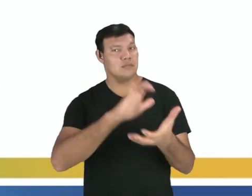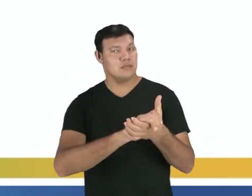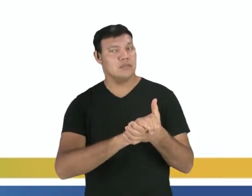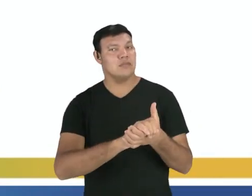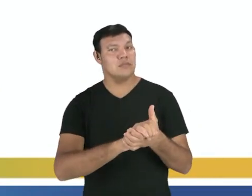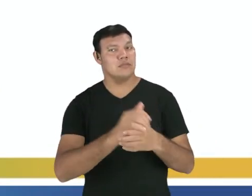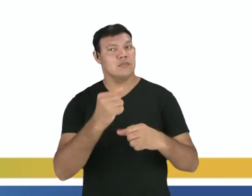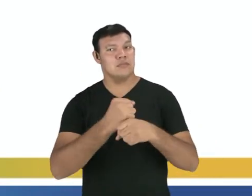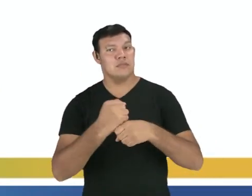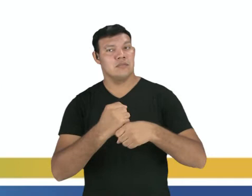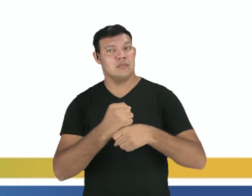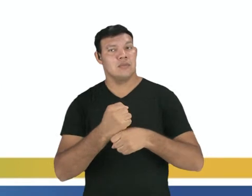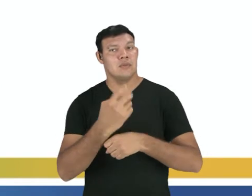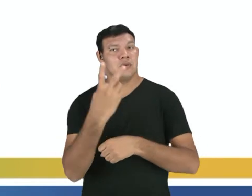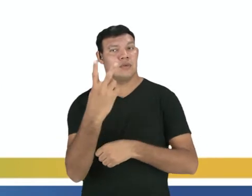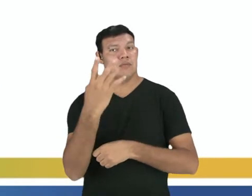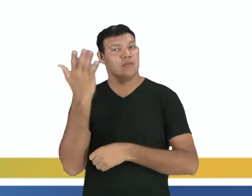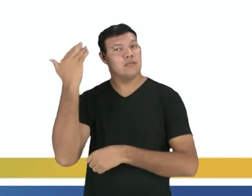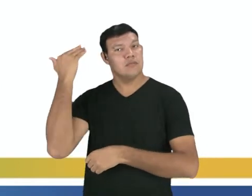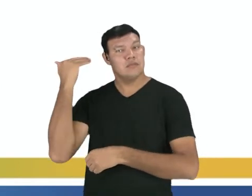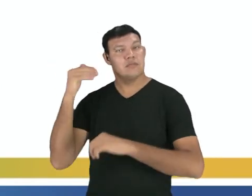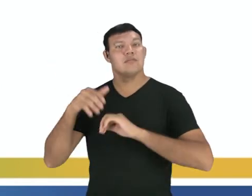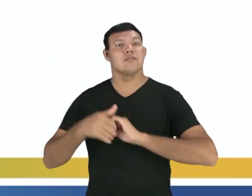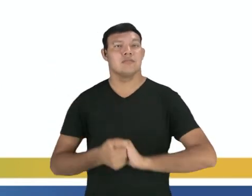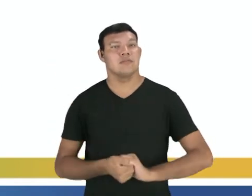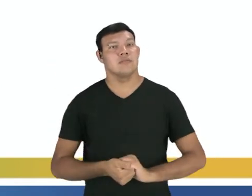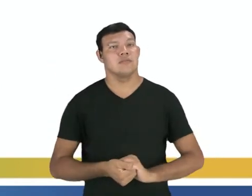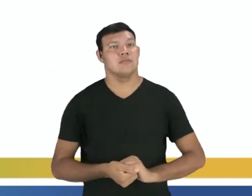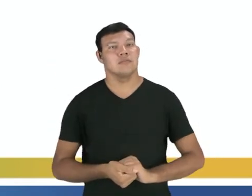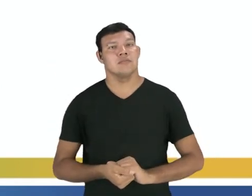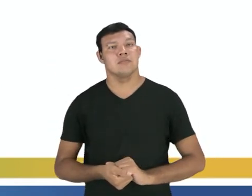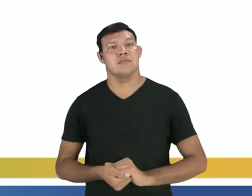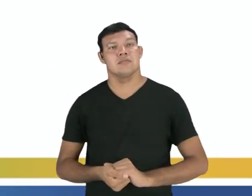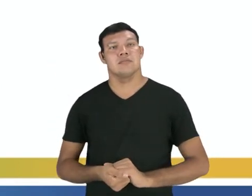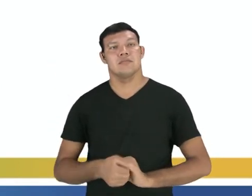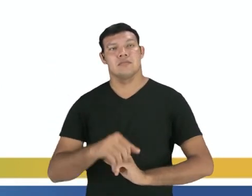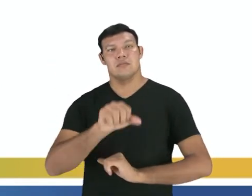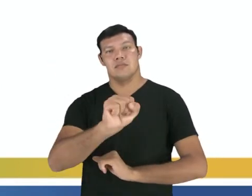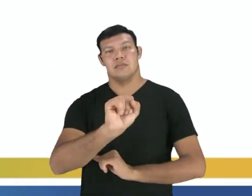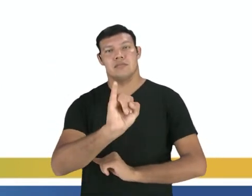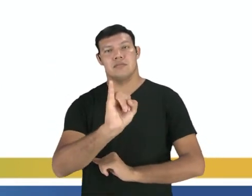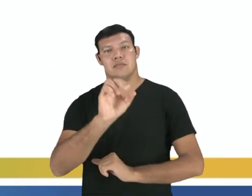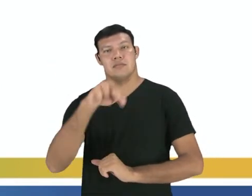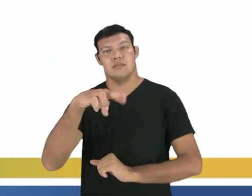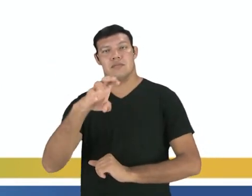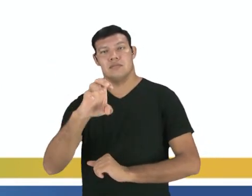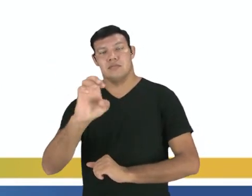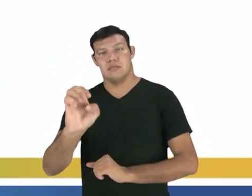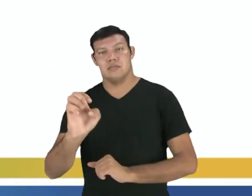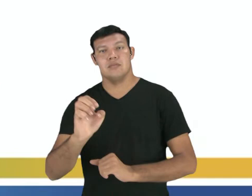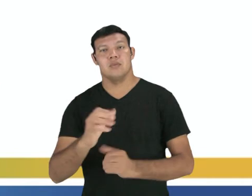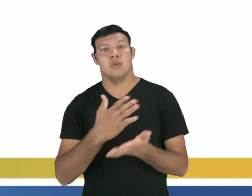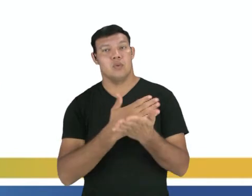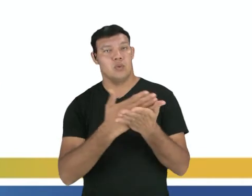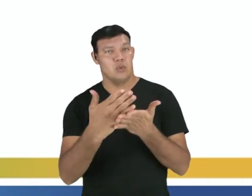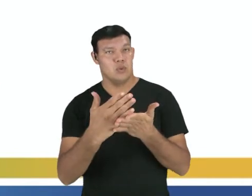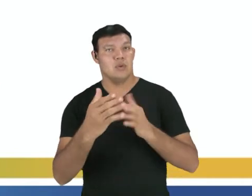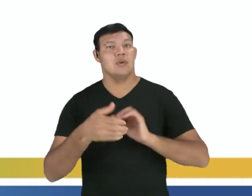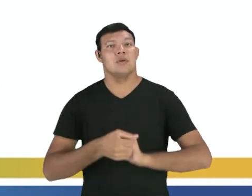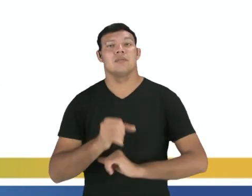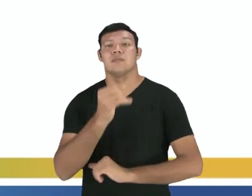a Game 2 anos atrás também o senso para indicar ou um ponto de partida no passado